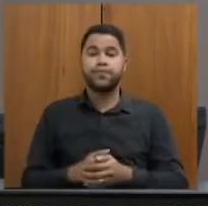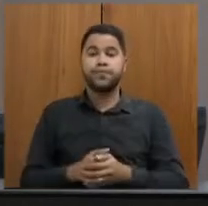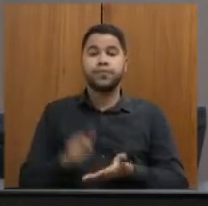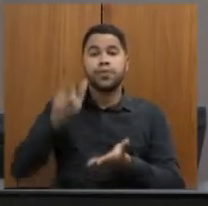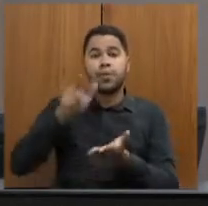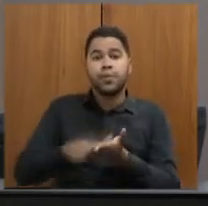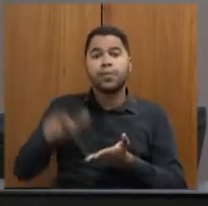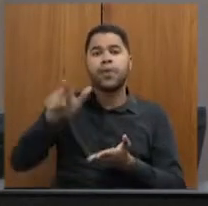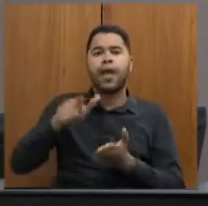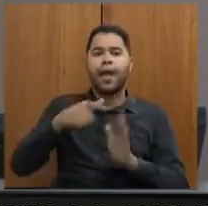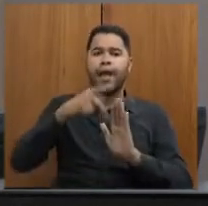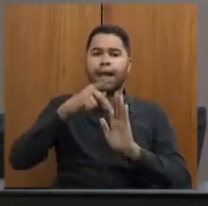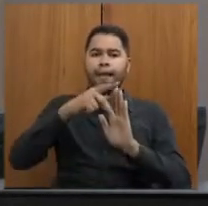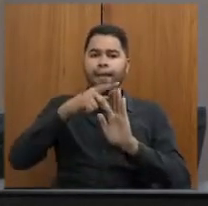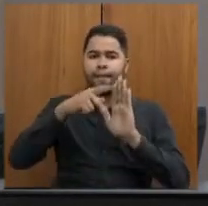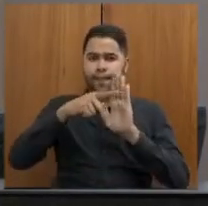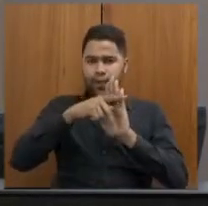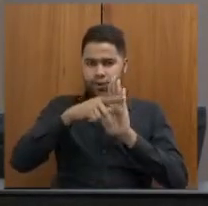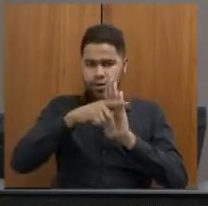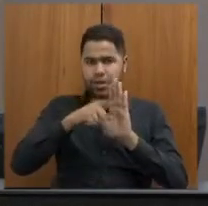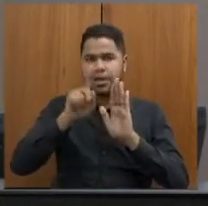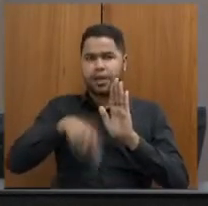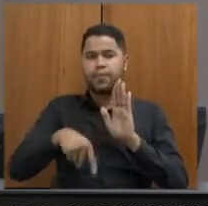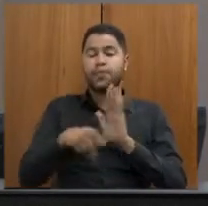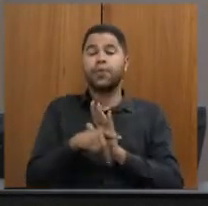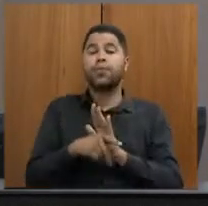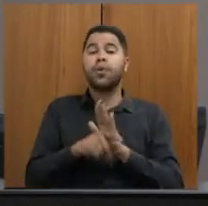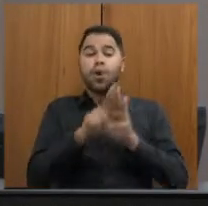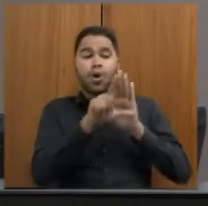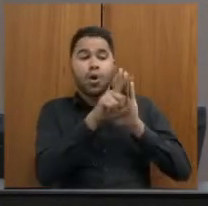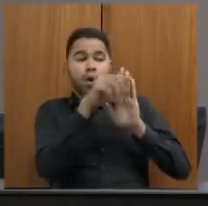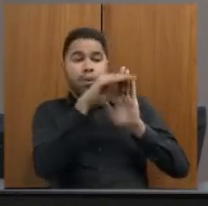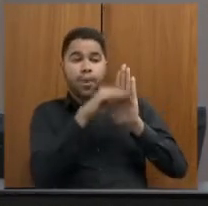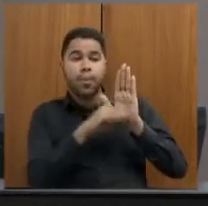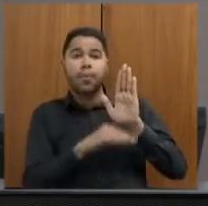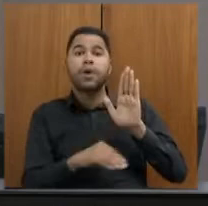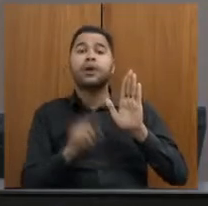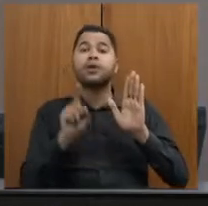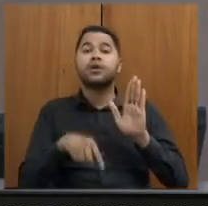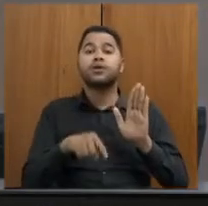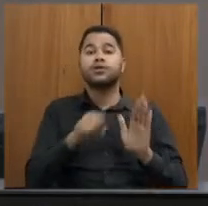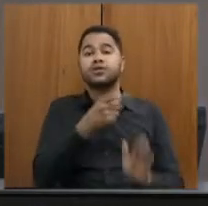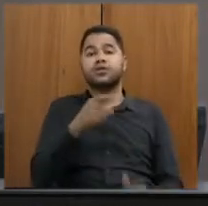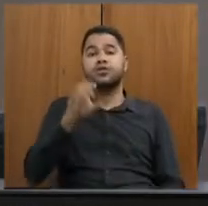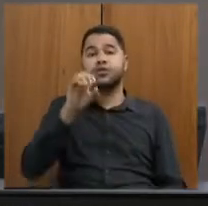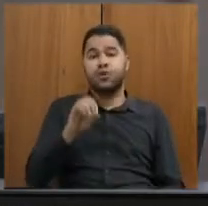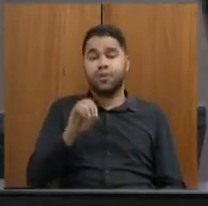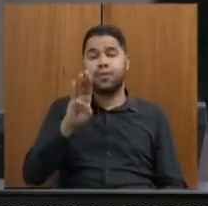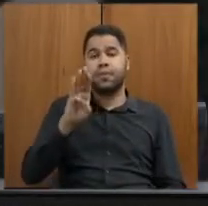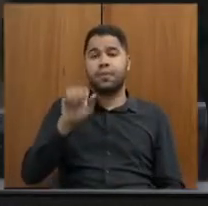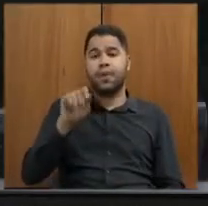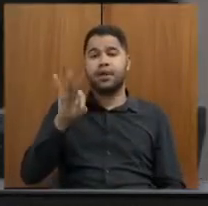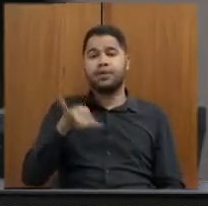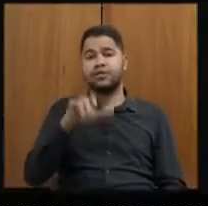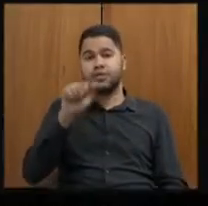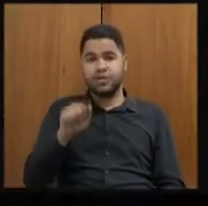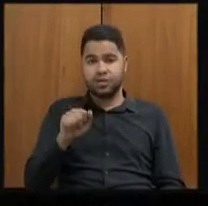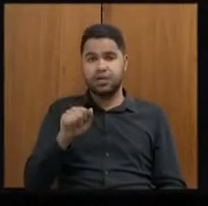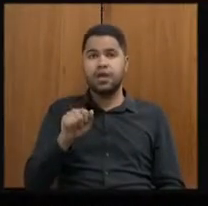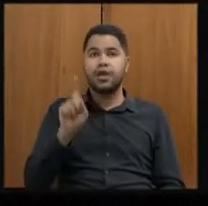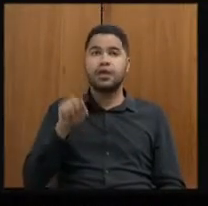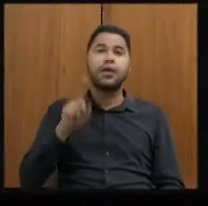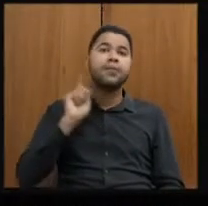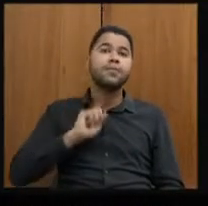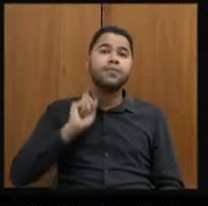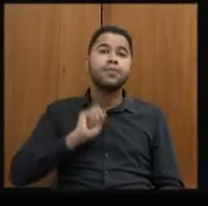publicação da portaria também do ímã na regulamentação que inclui o município de São João Batista do Glória como produtor do queijo minas artesanal